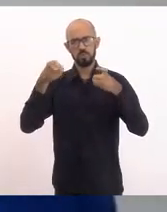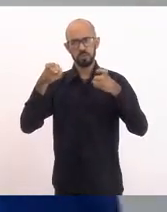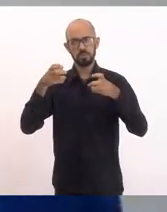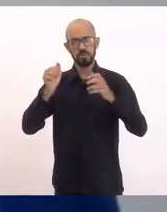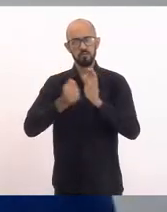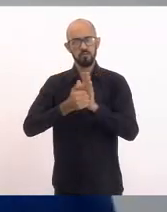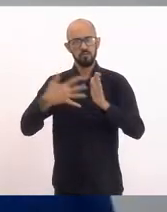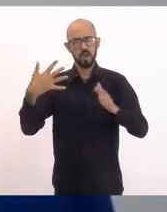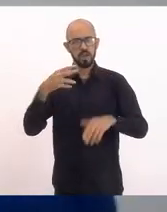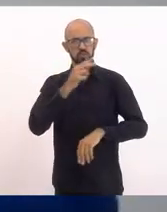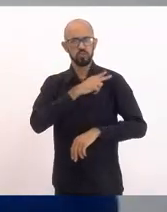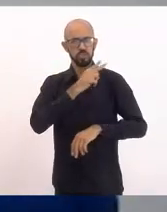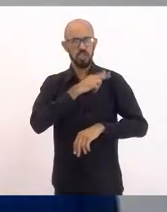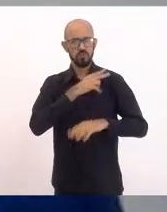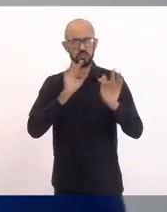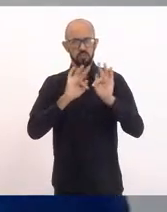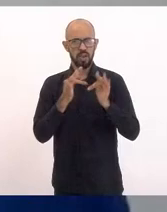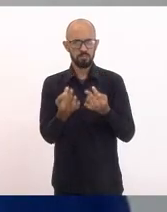família,